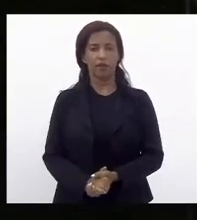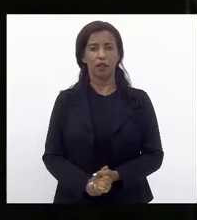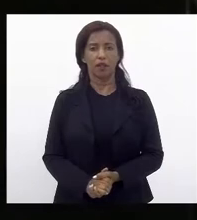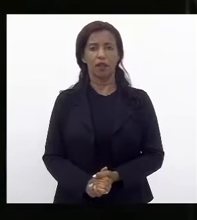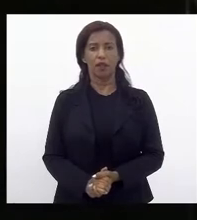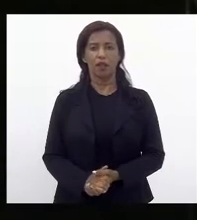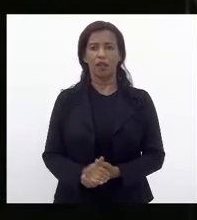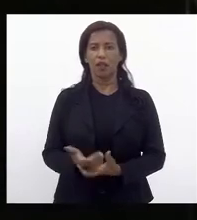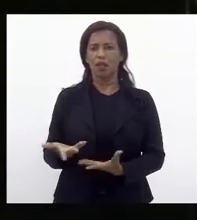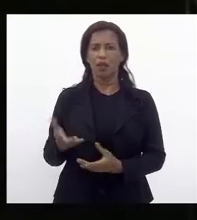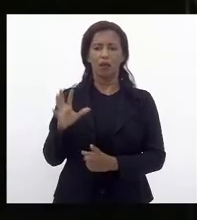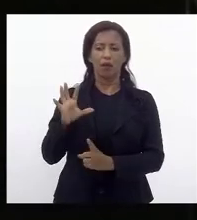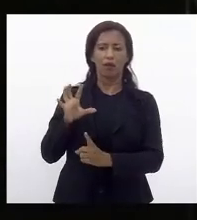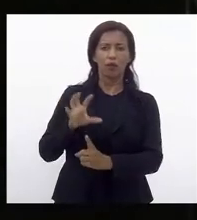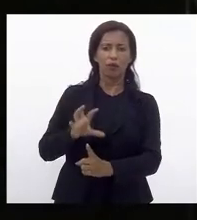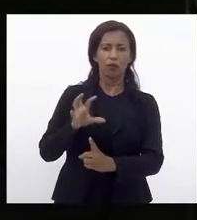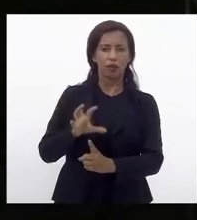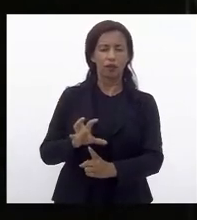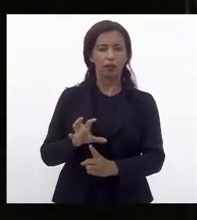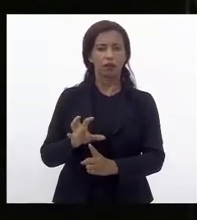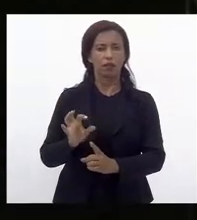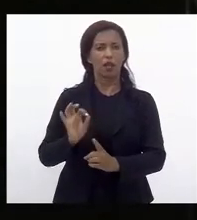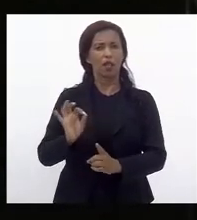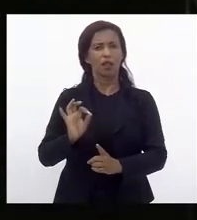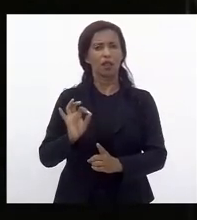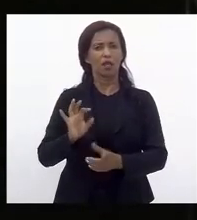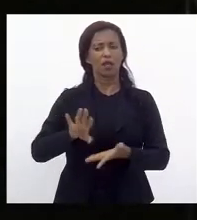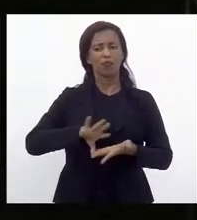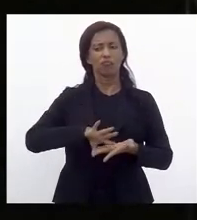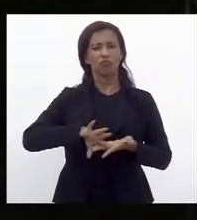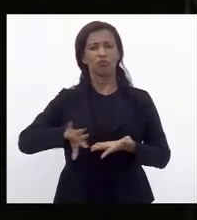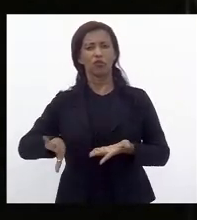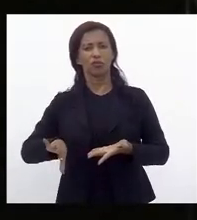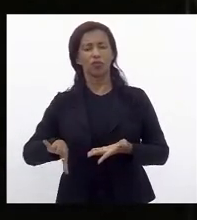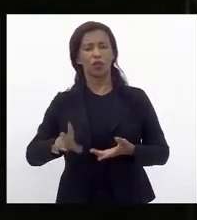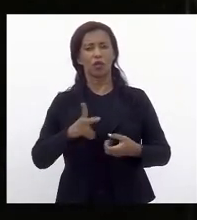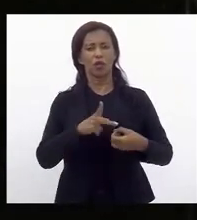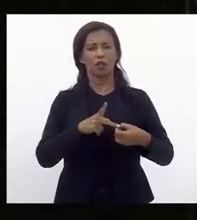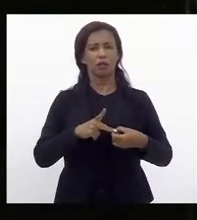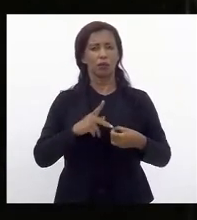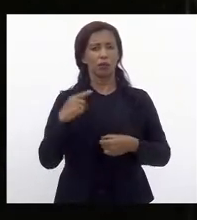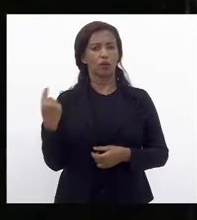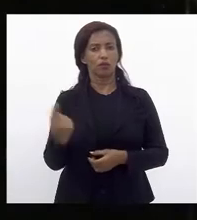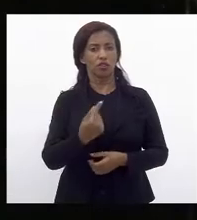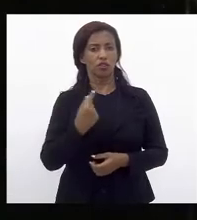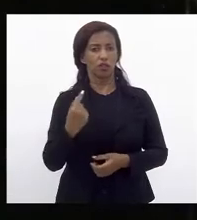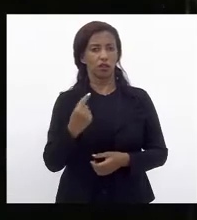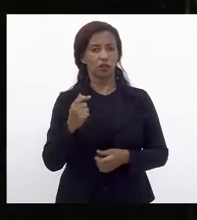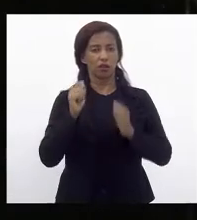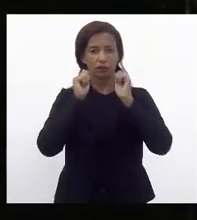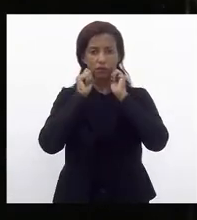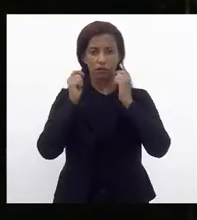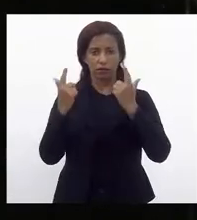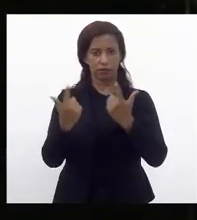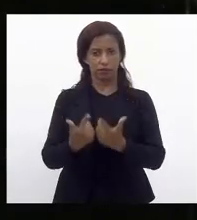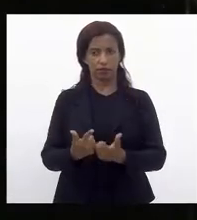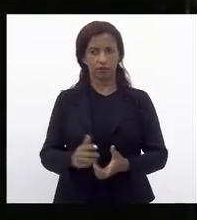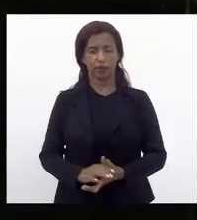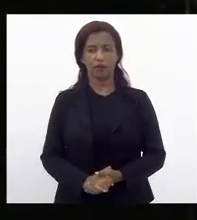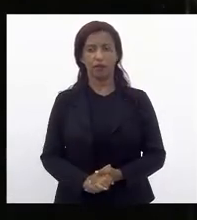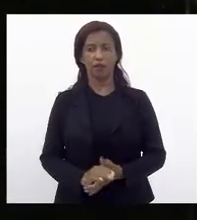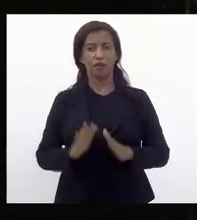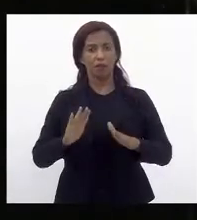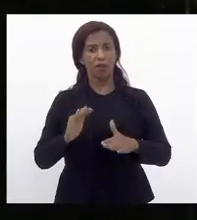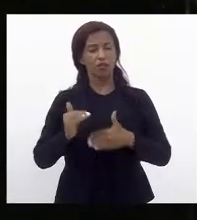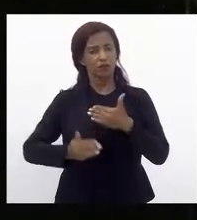vai influenciar nem tirar espaço da Procuradoria-Geral da LERJ, mas que